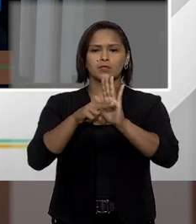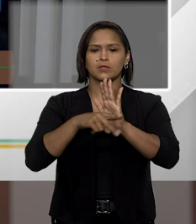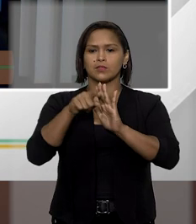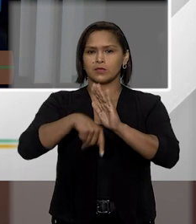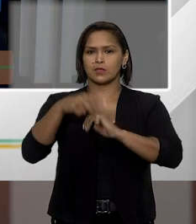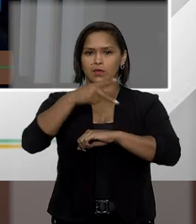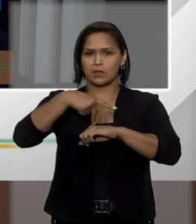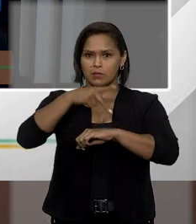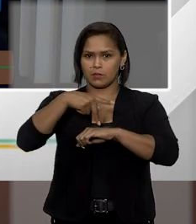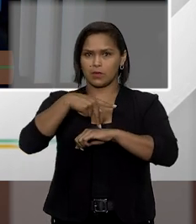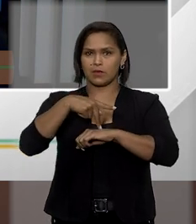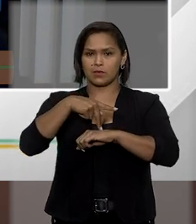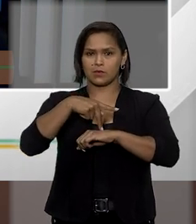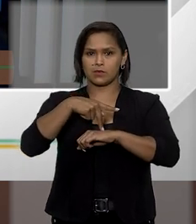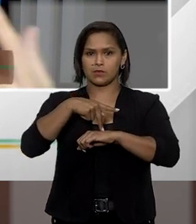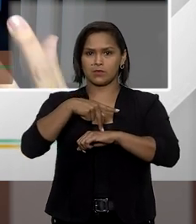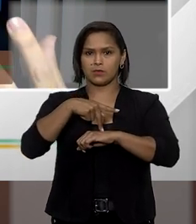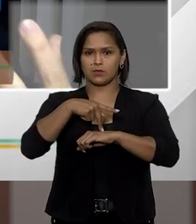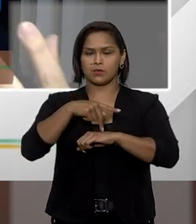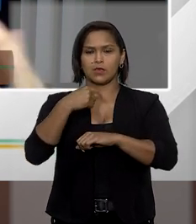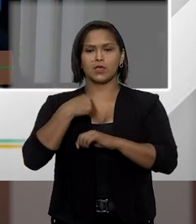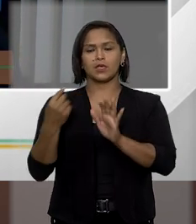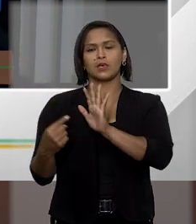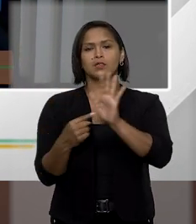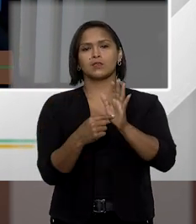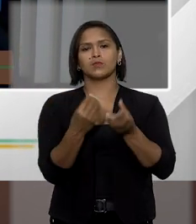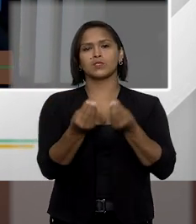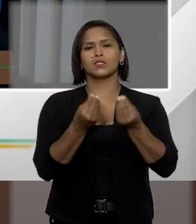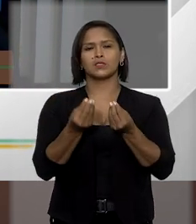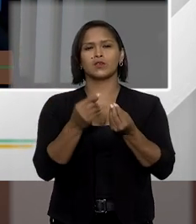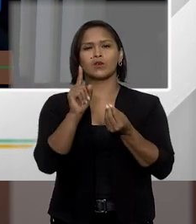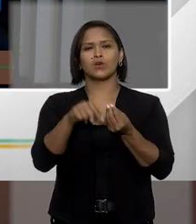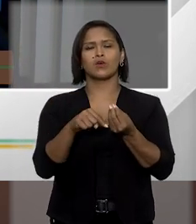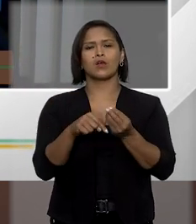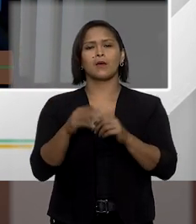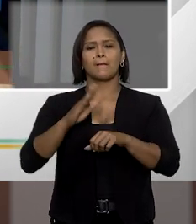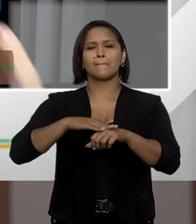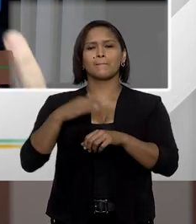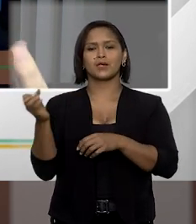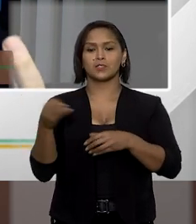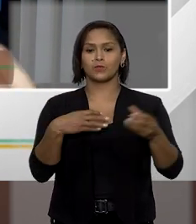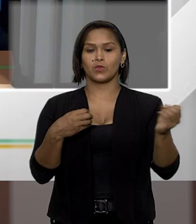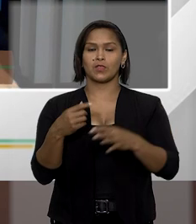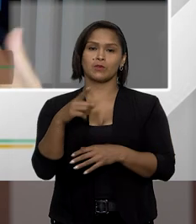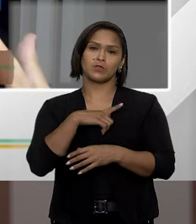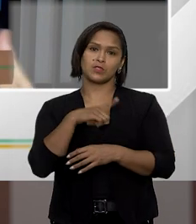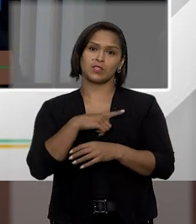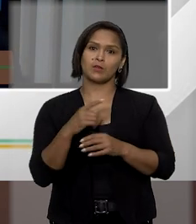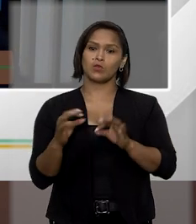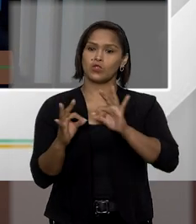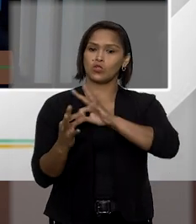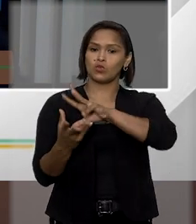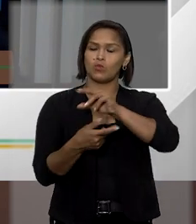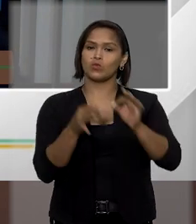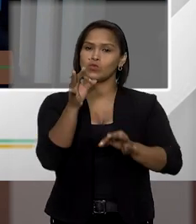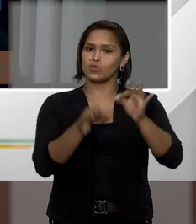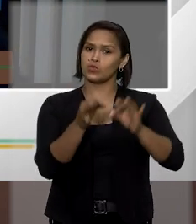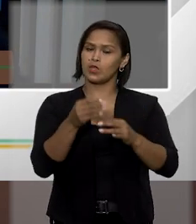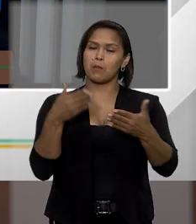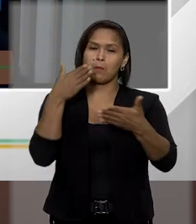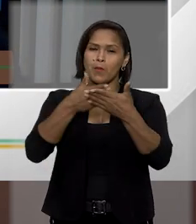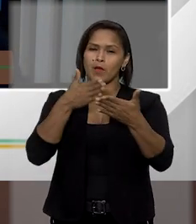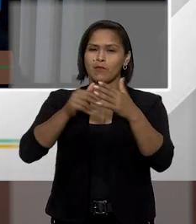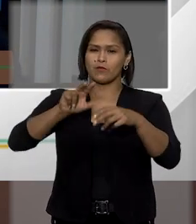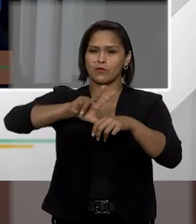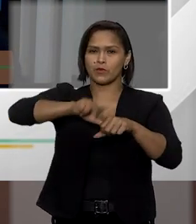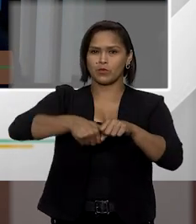nosso país e ele se apresenta como sendo o que de mais moderno temos no mundo jurídico para o enfrentamento da